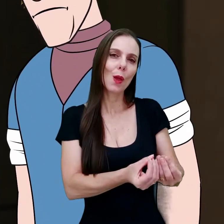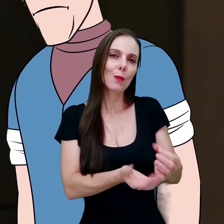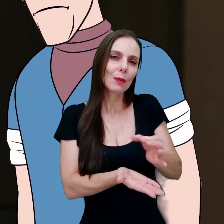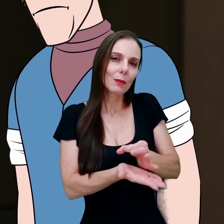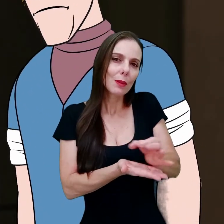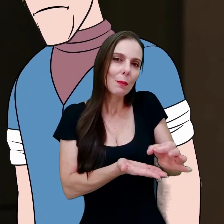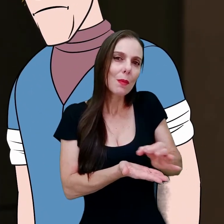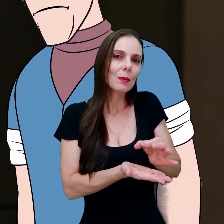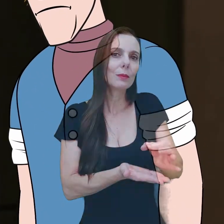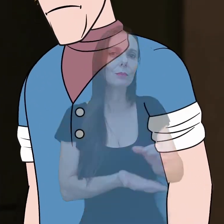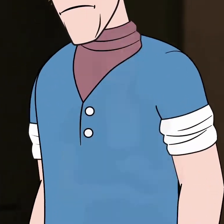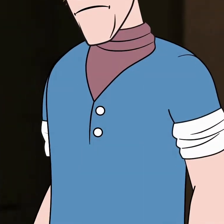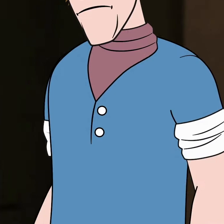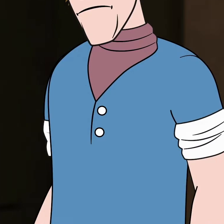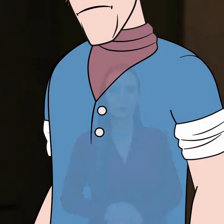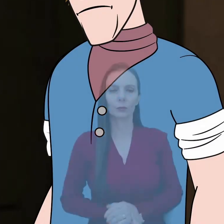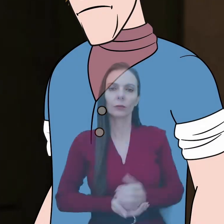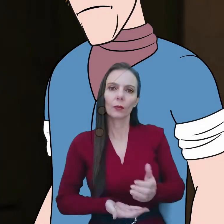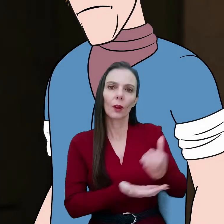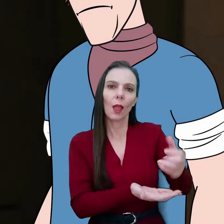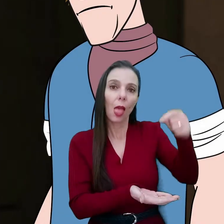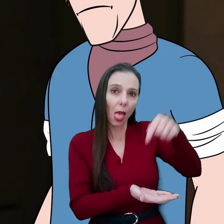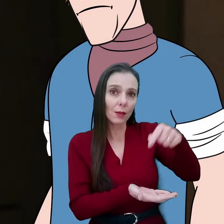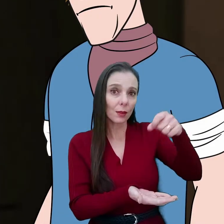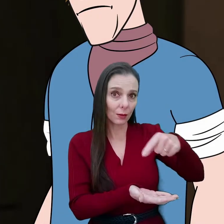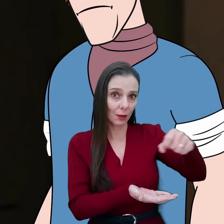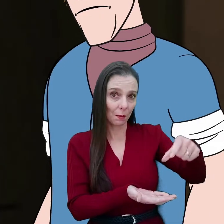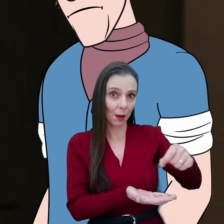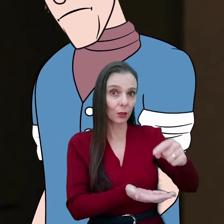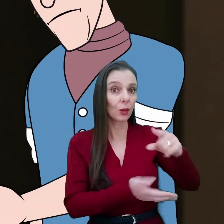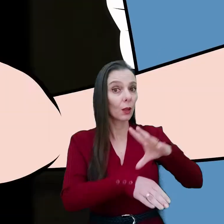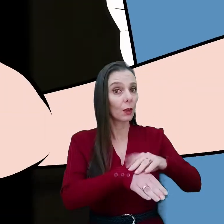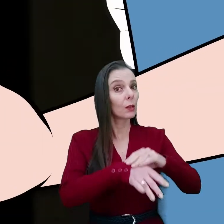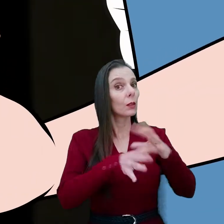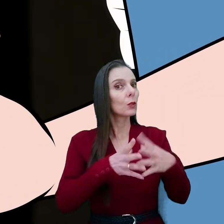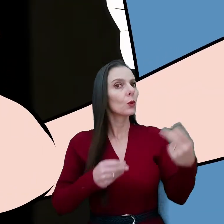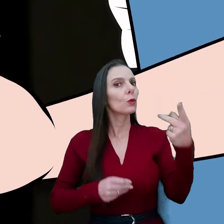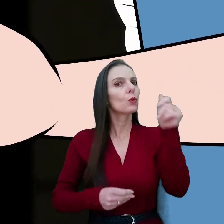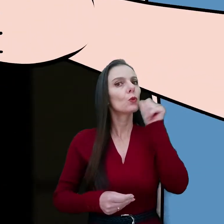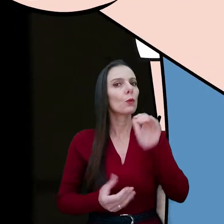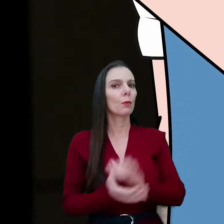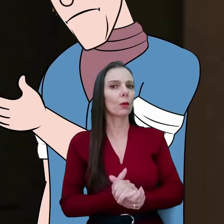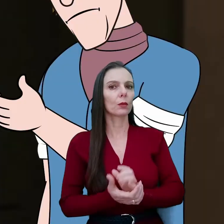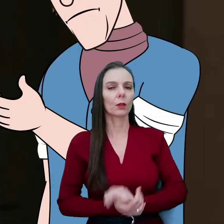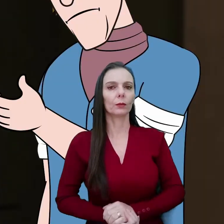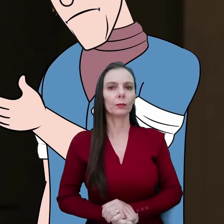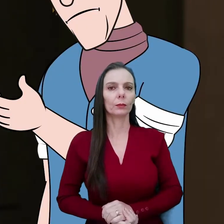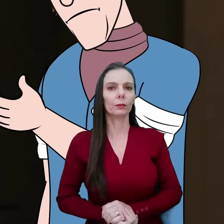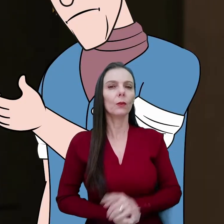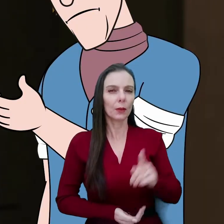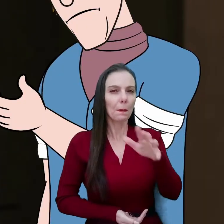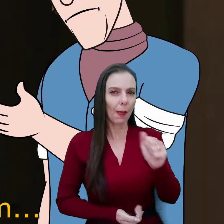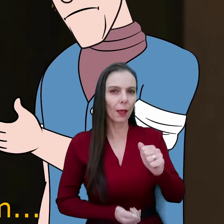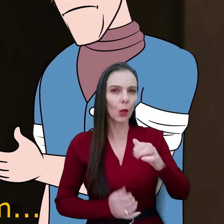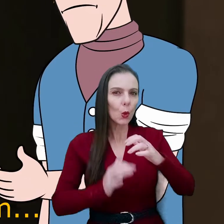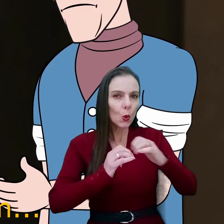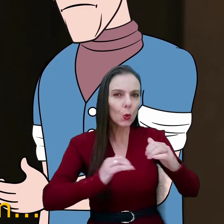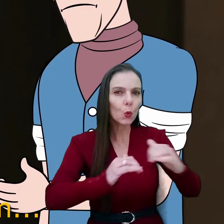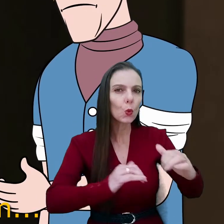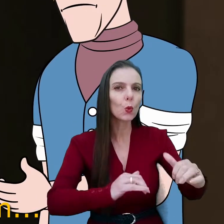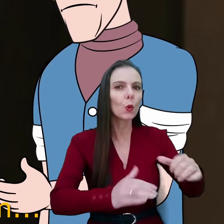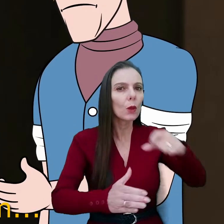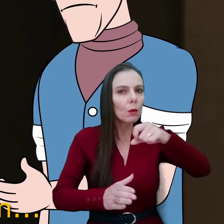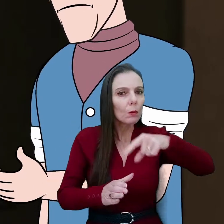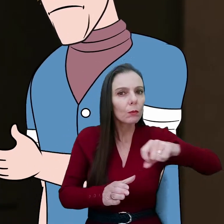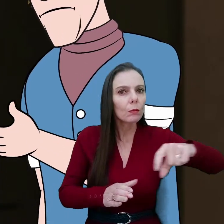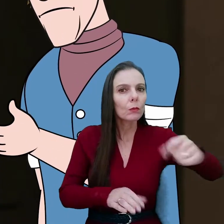lhe entregou algumas sementes. Essas sementes vão curar a sua esposa. Pegue as sementes e plante-as no